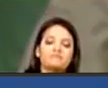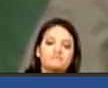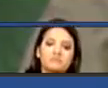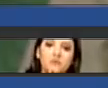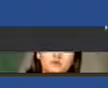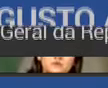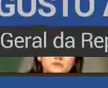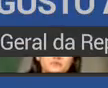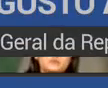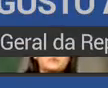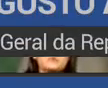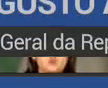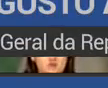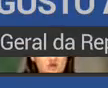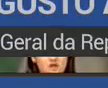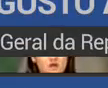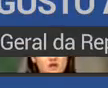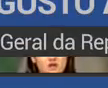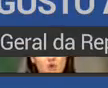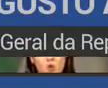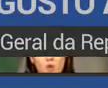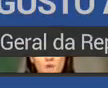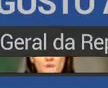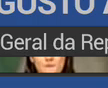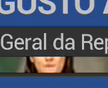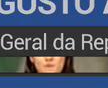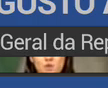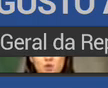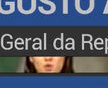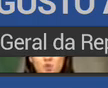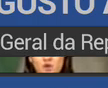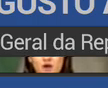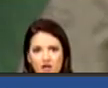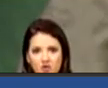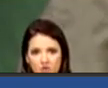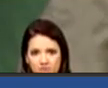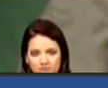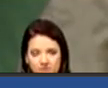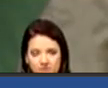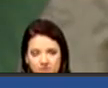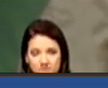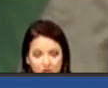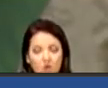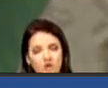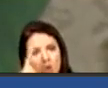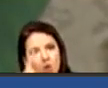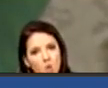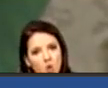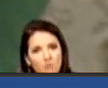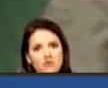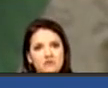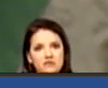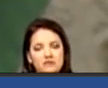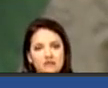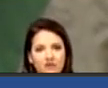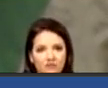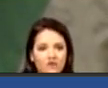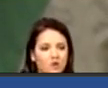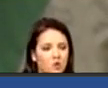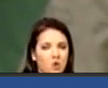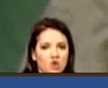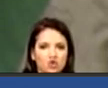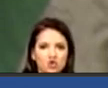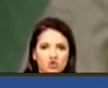este procurador-geral da república tem um compromisso com a defesa da ordem jurídica do regime democrático